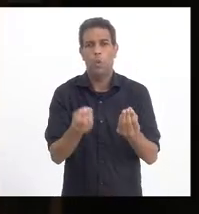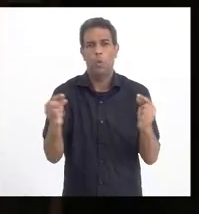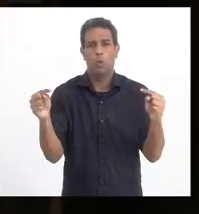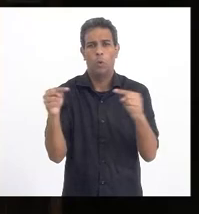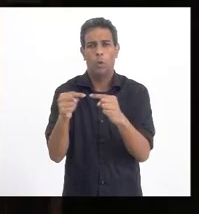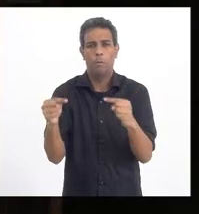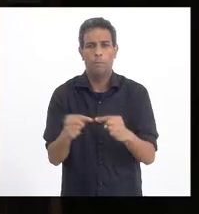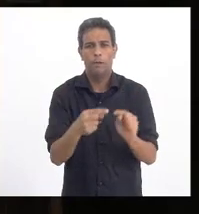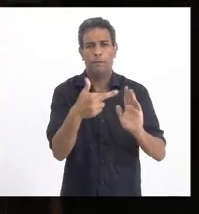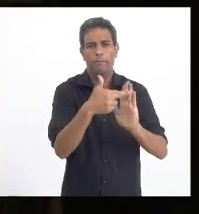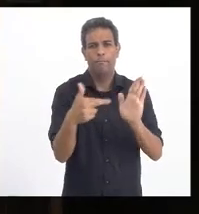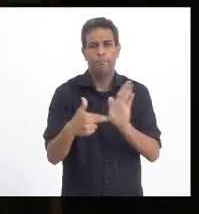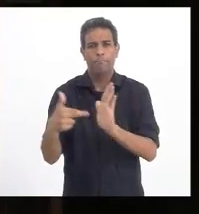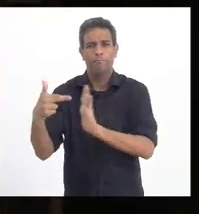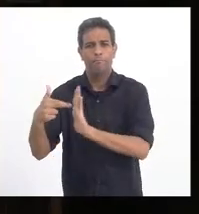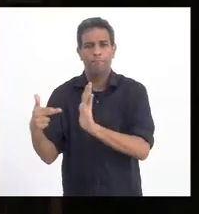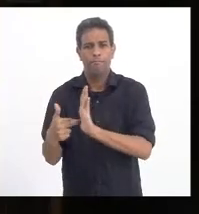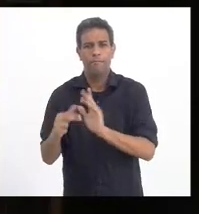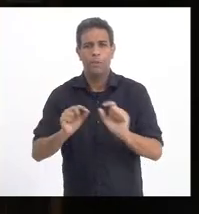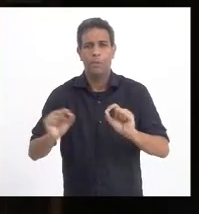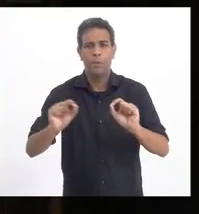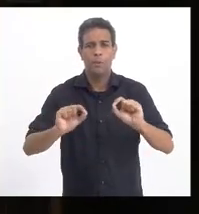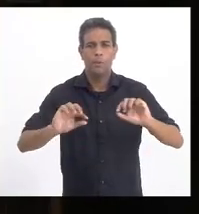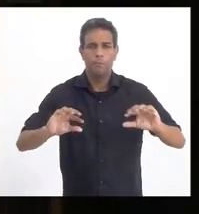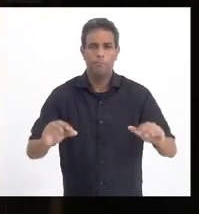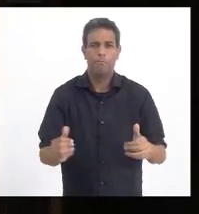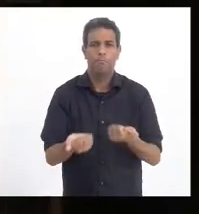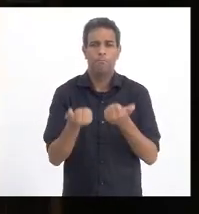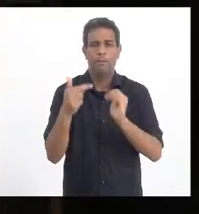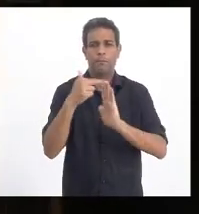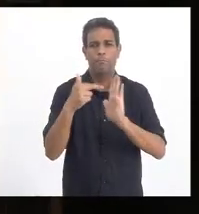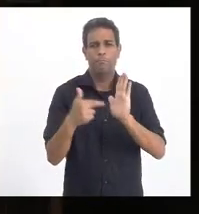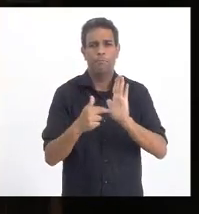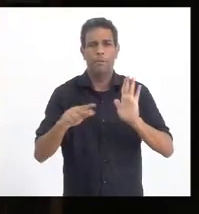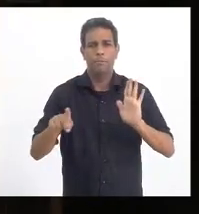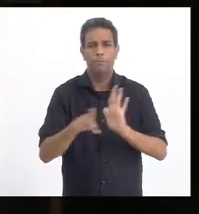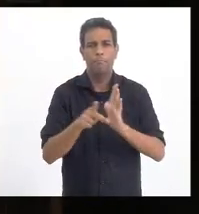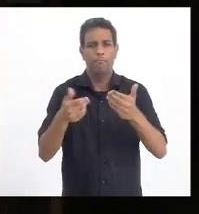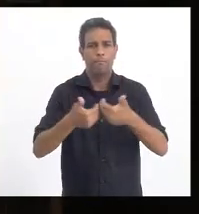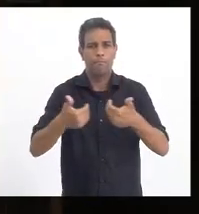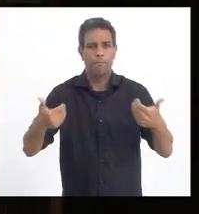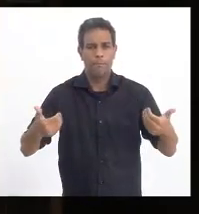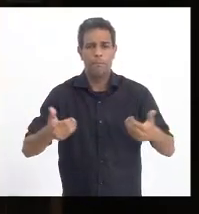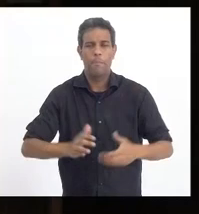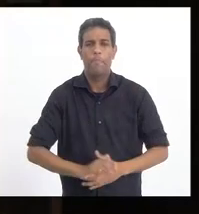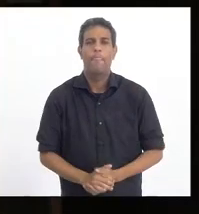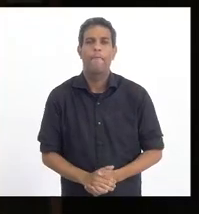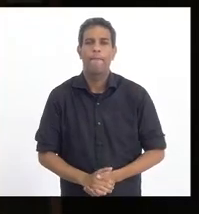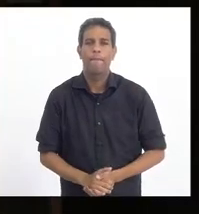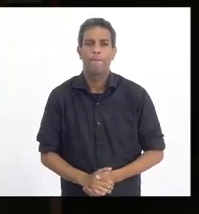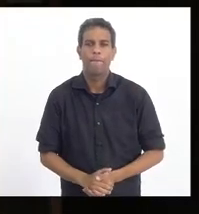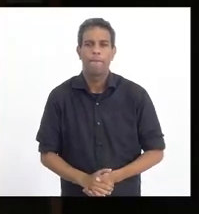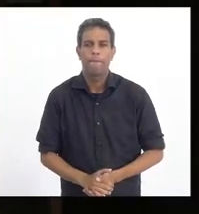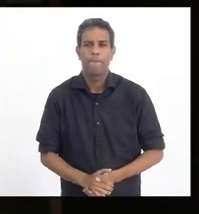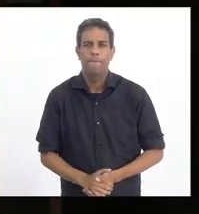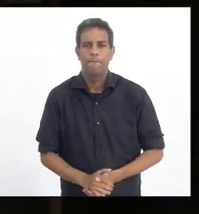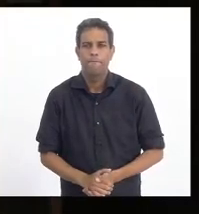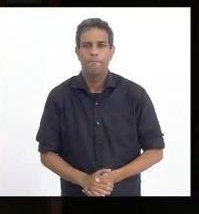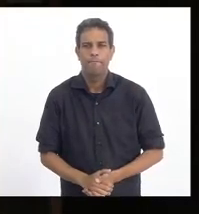é só um aumento criatura que O legislador Federal entendeu ser adequado separar é